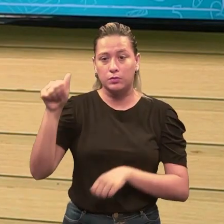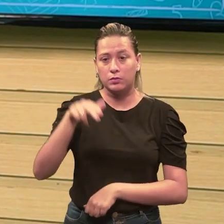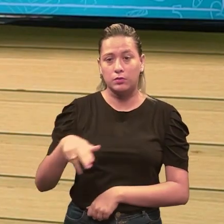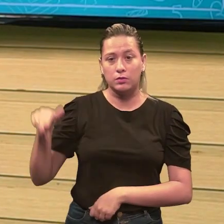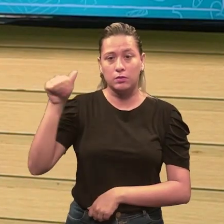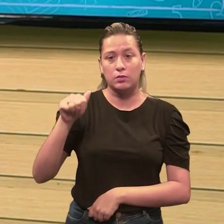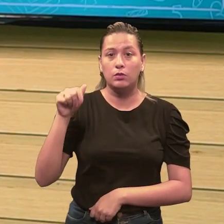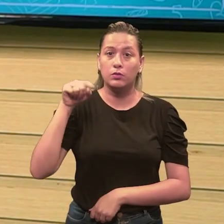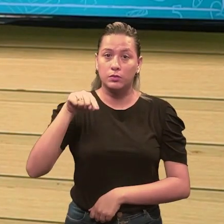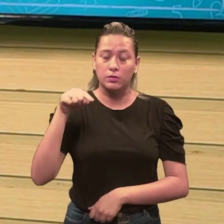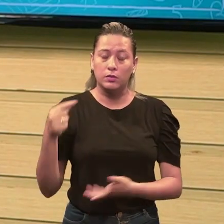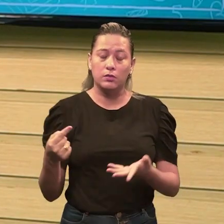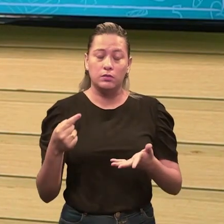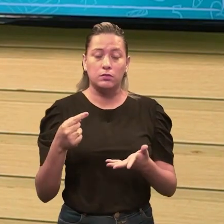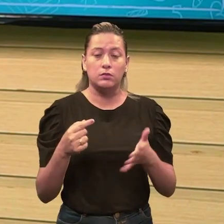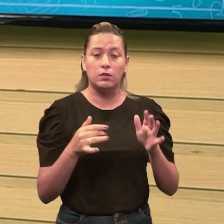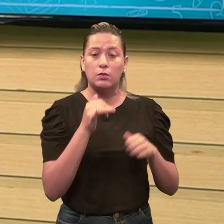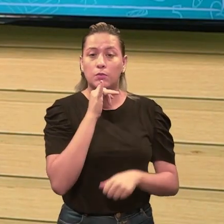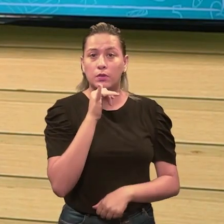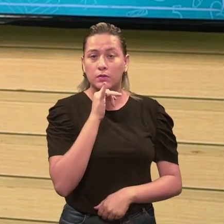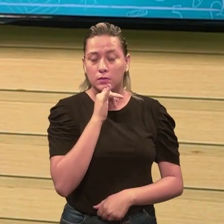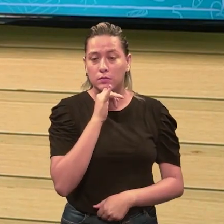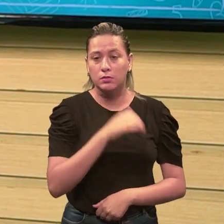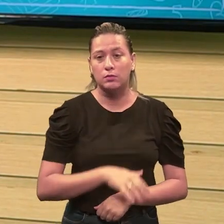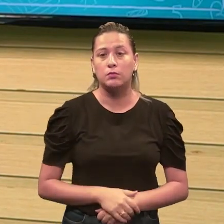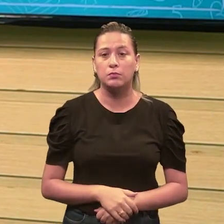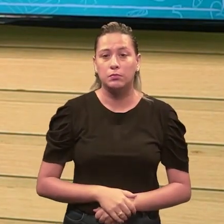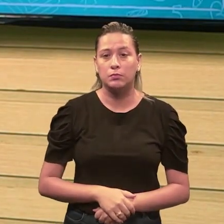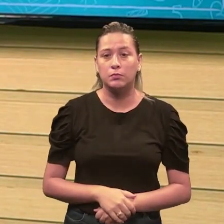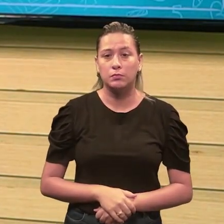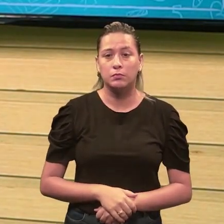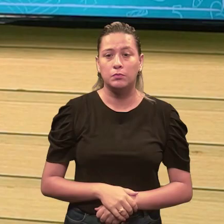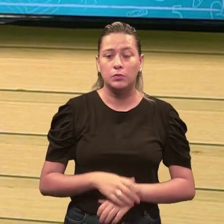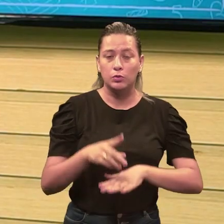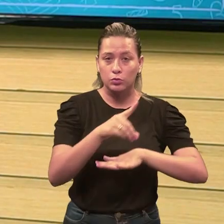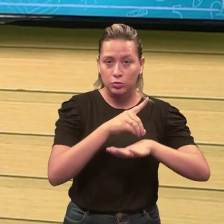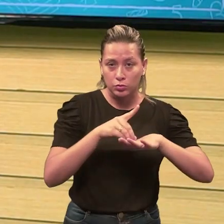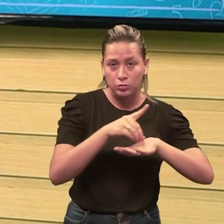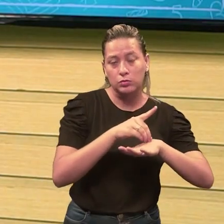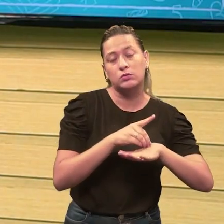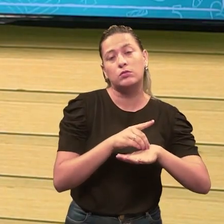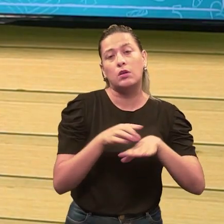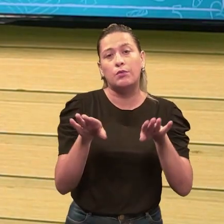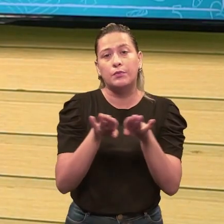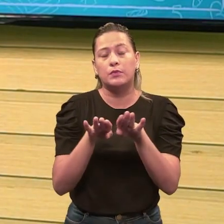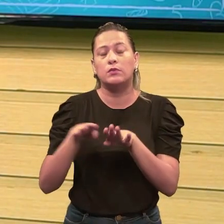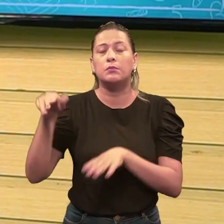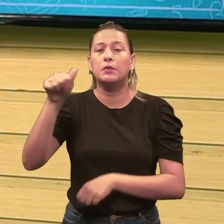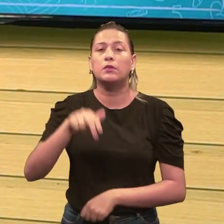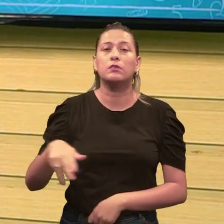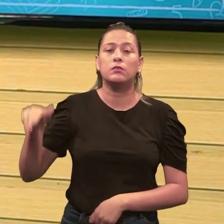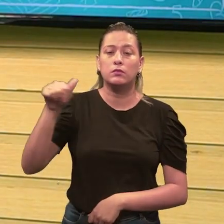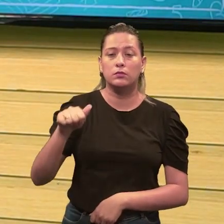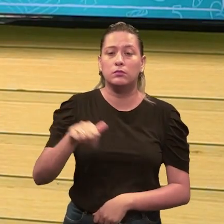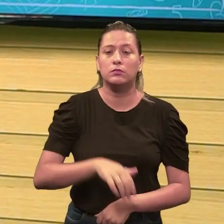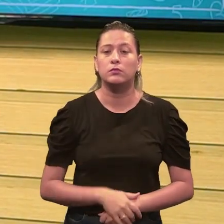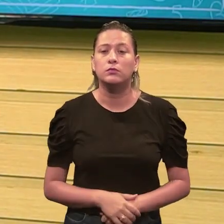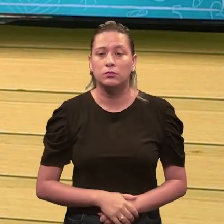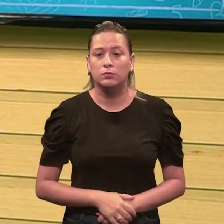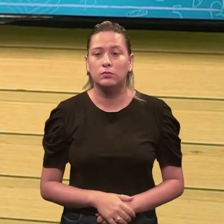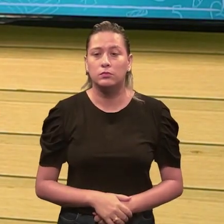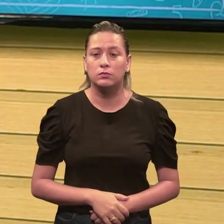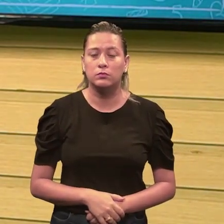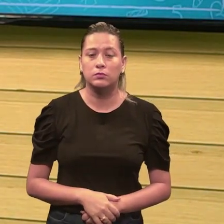aqui é um exemplo de um circuito analógico digital. Ele tem tanto a parte analógica aqui, tá? Quanto a